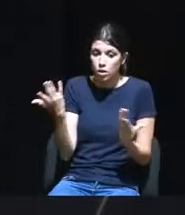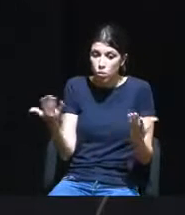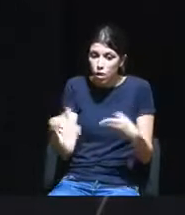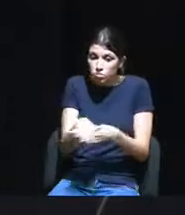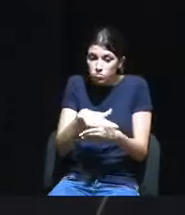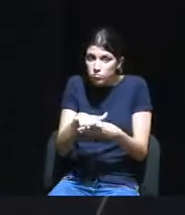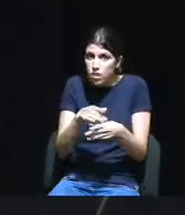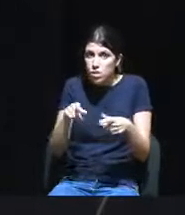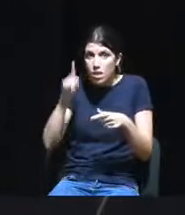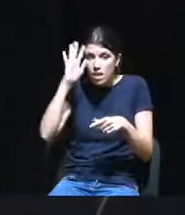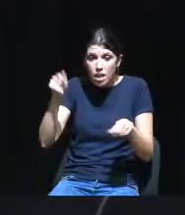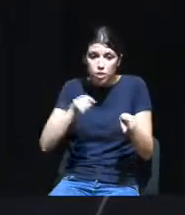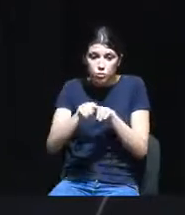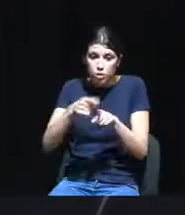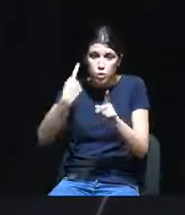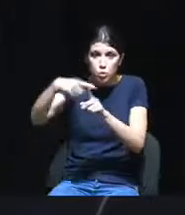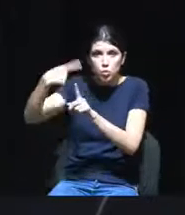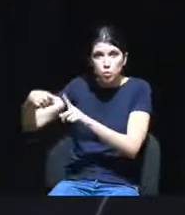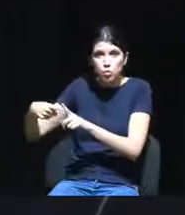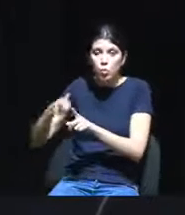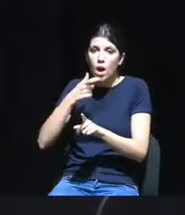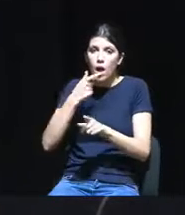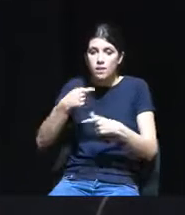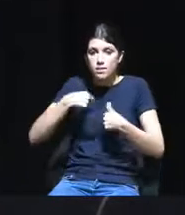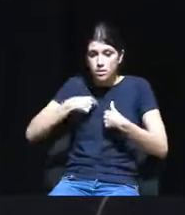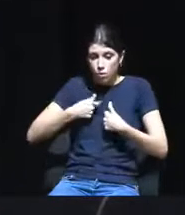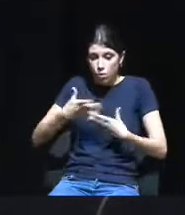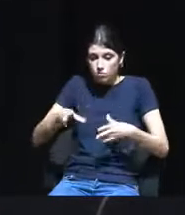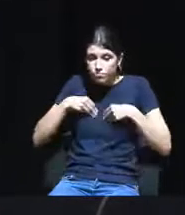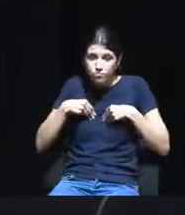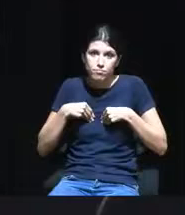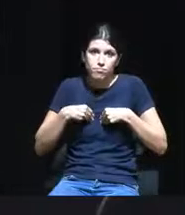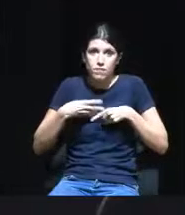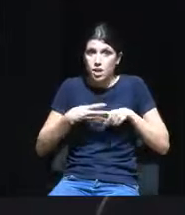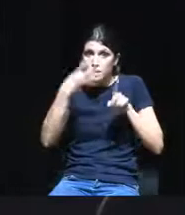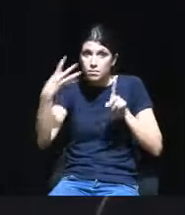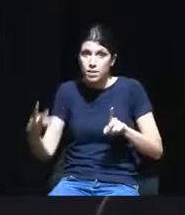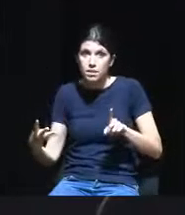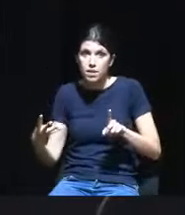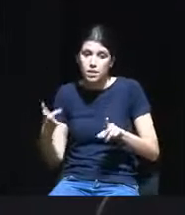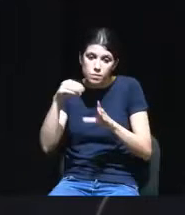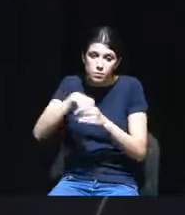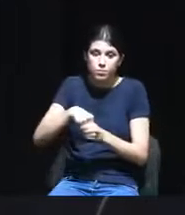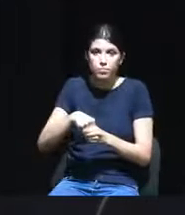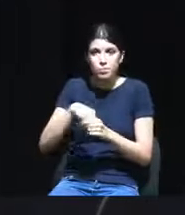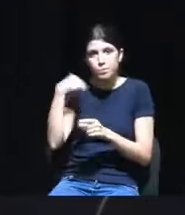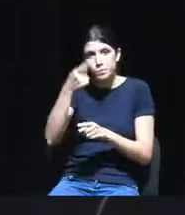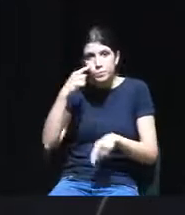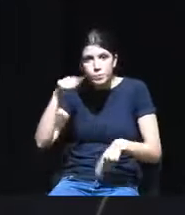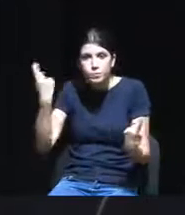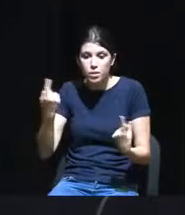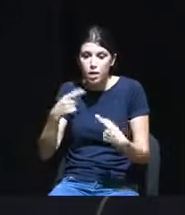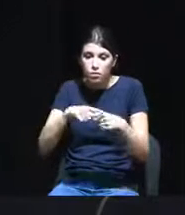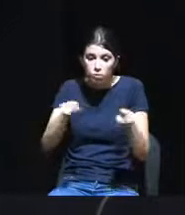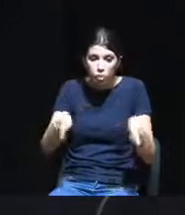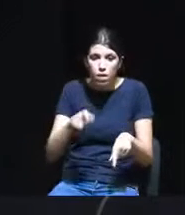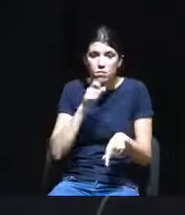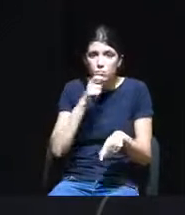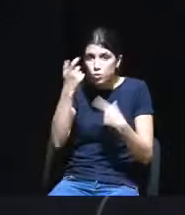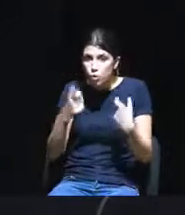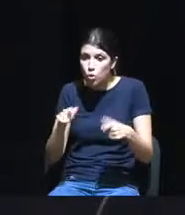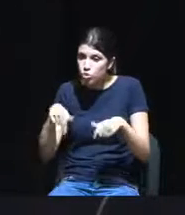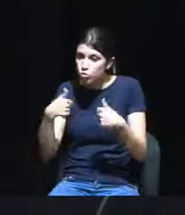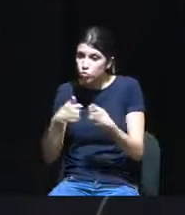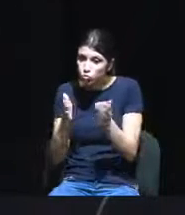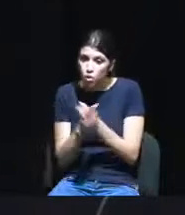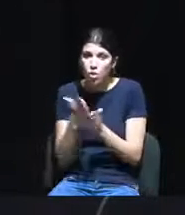quadrantes políticos que se assumem como pessoas LGBTQIA+, no espaço público. Estou a mostrar que existe espaço para todas as pessoas.